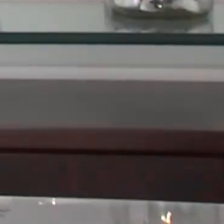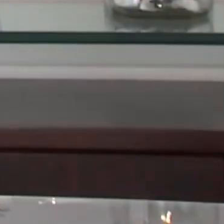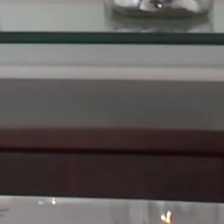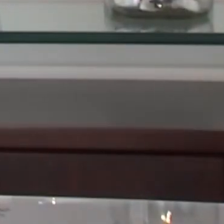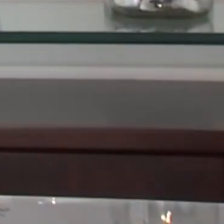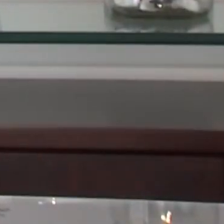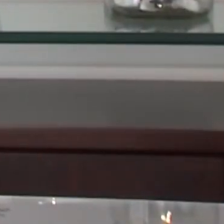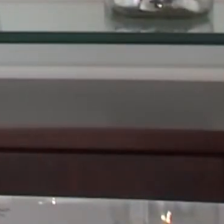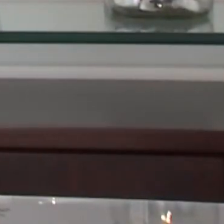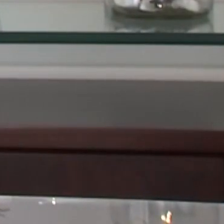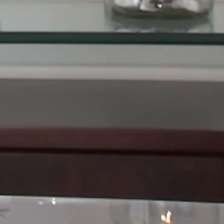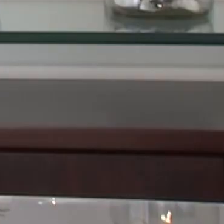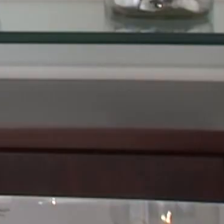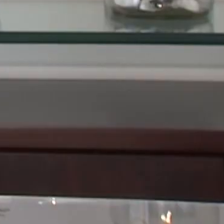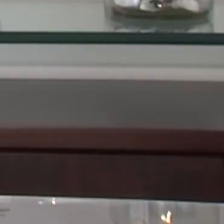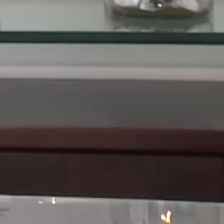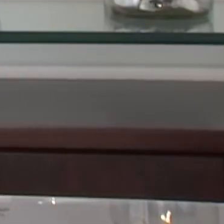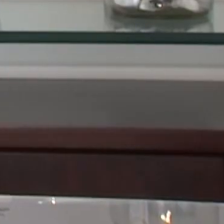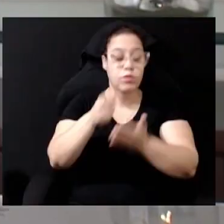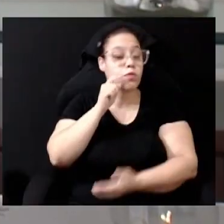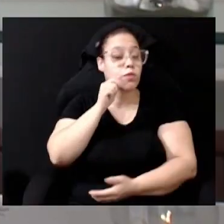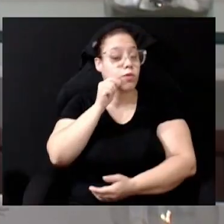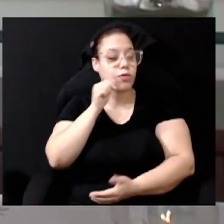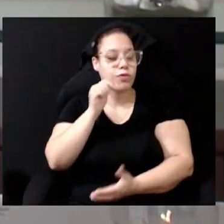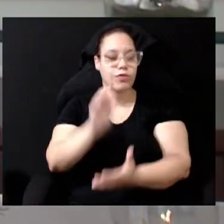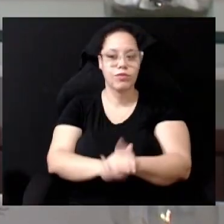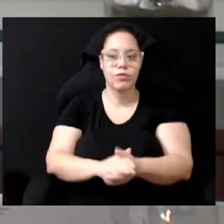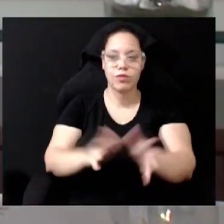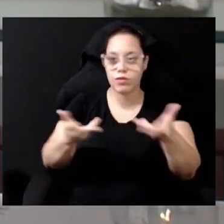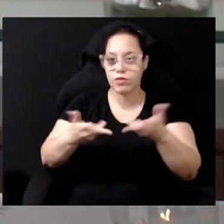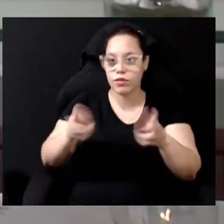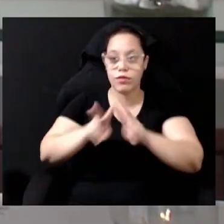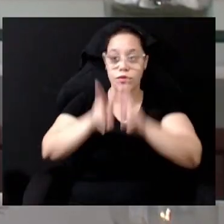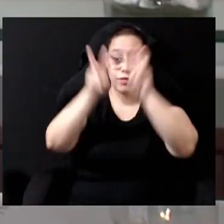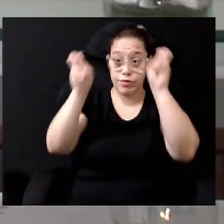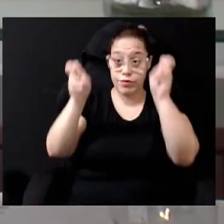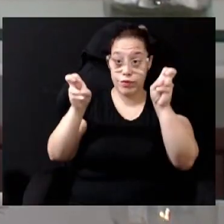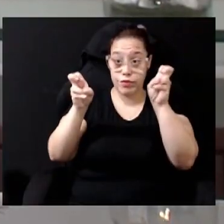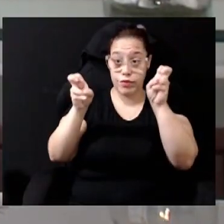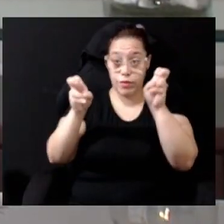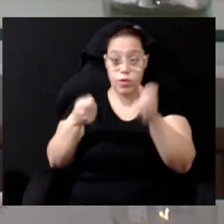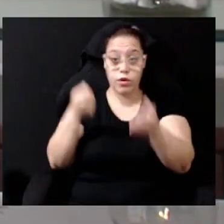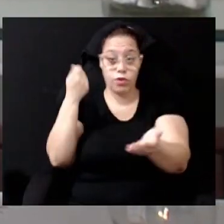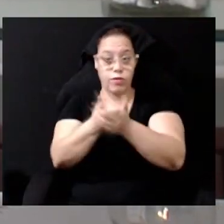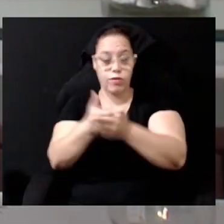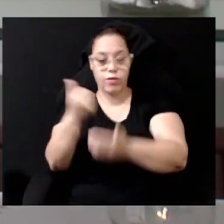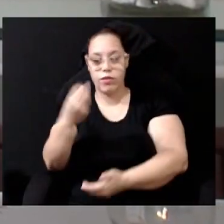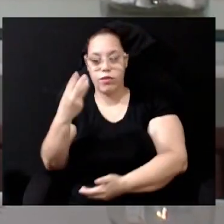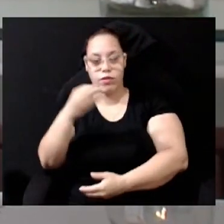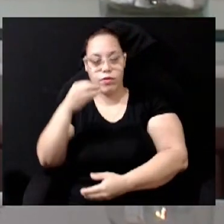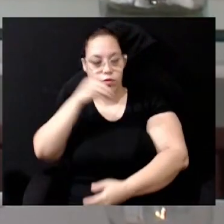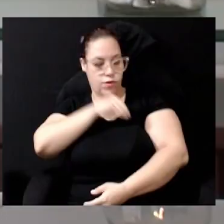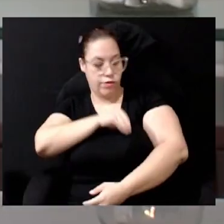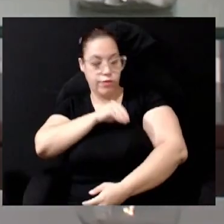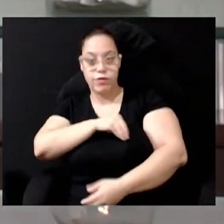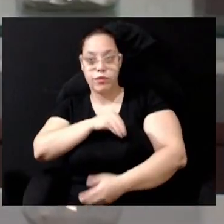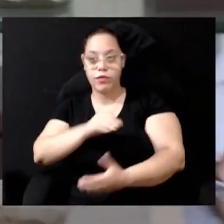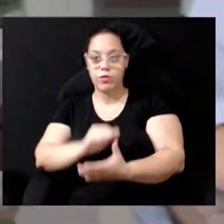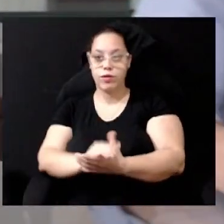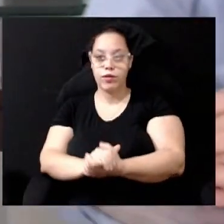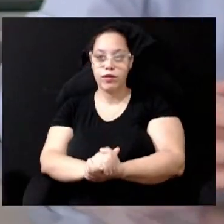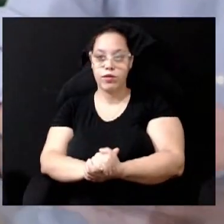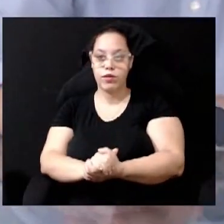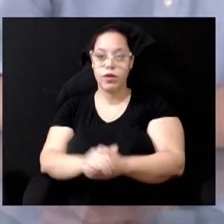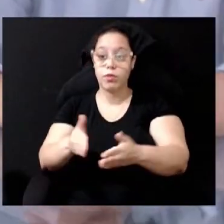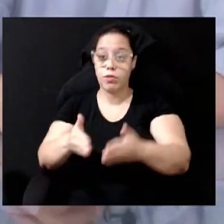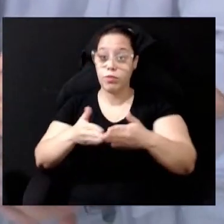Está começando mais um Na Ponta do Lápis e hoje o nosso tema é sobre o pagamento do 13º salário. Por isso eu estou aqui com o